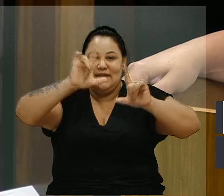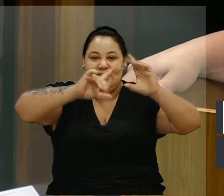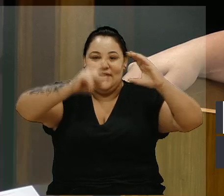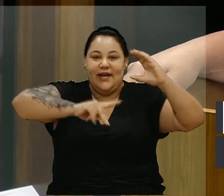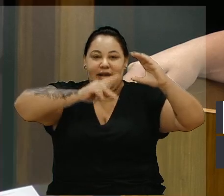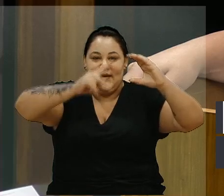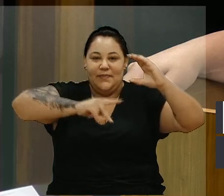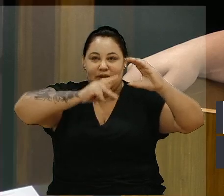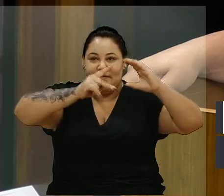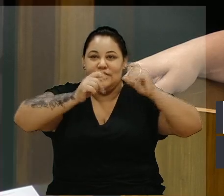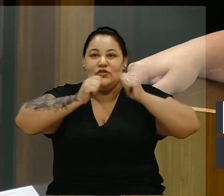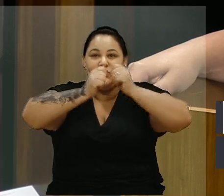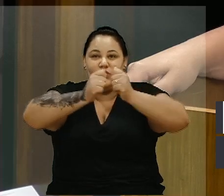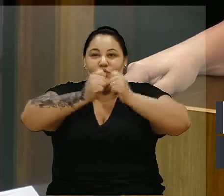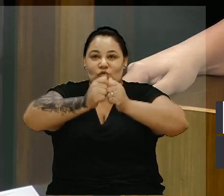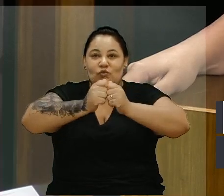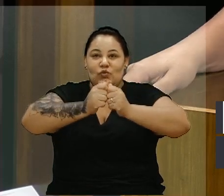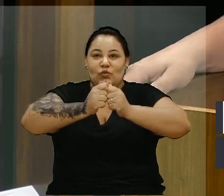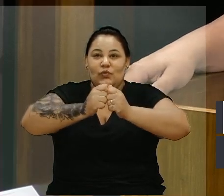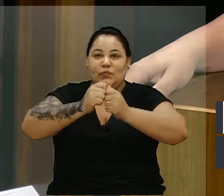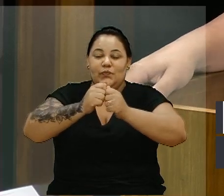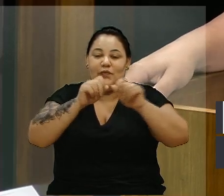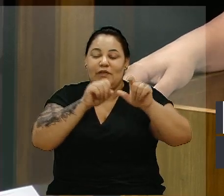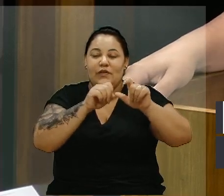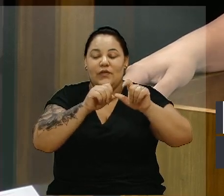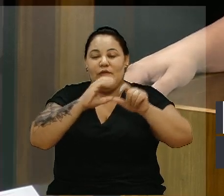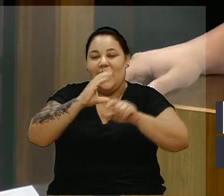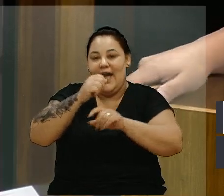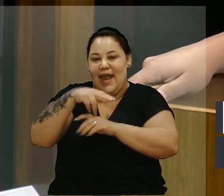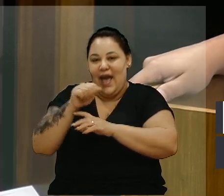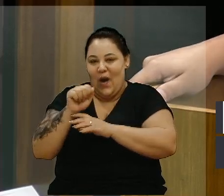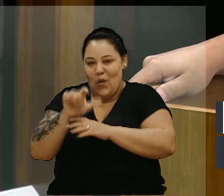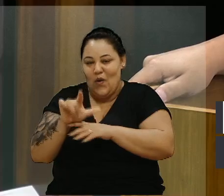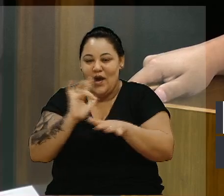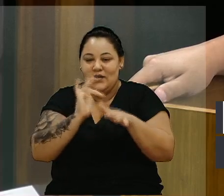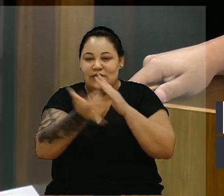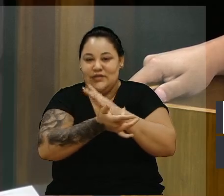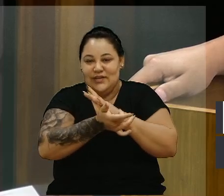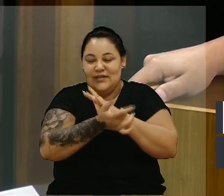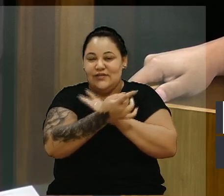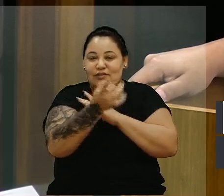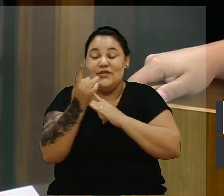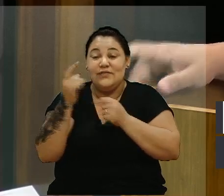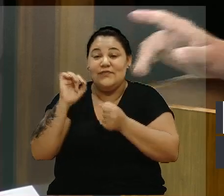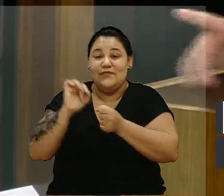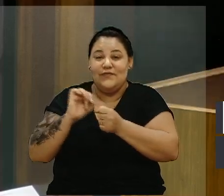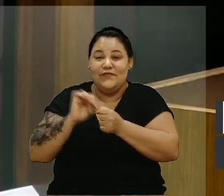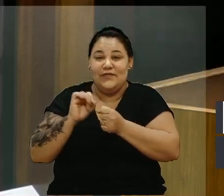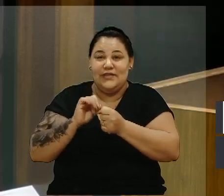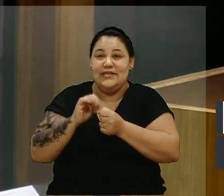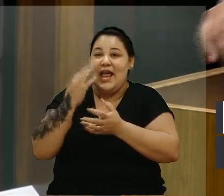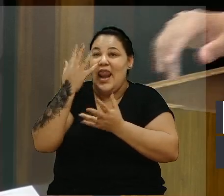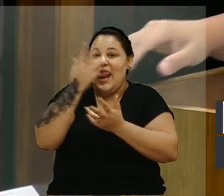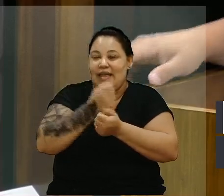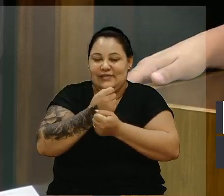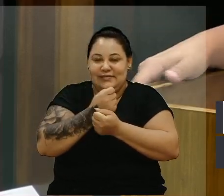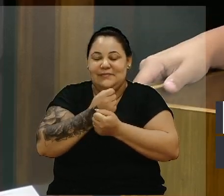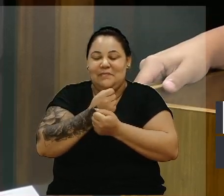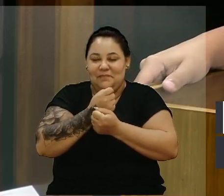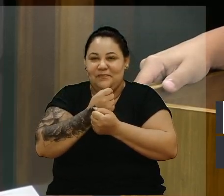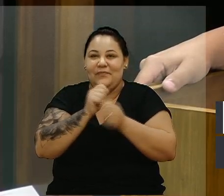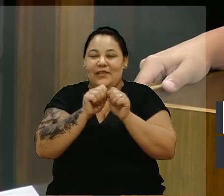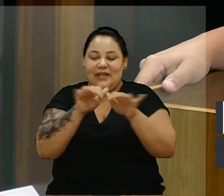através do canal e das redes sociais, fará essa bela transmissão. Eu passo a palavra